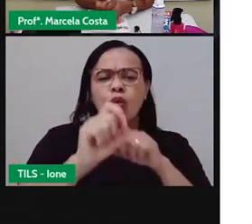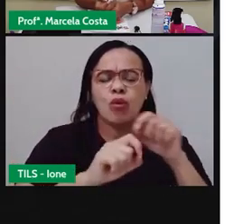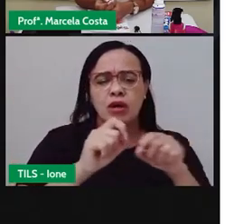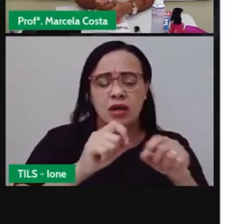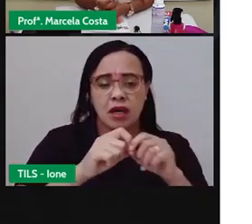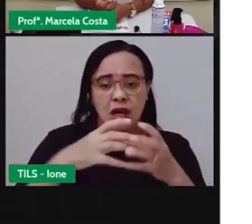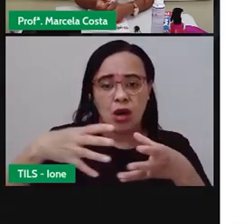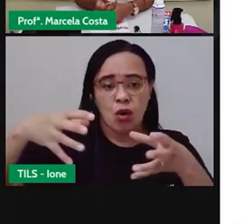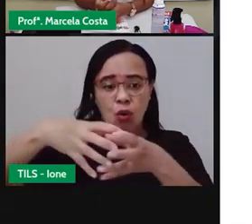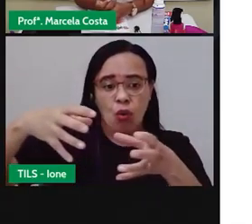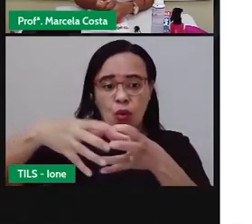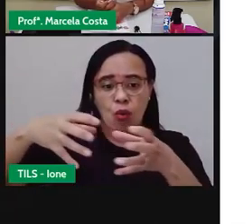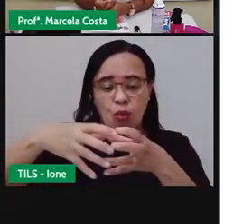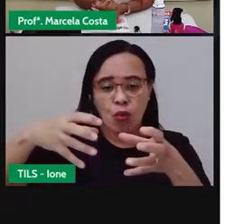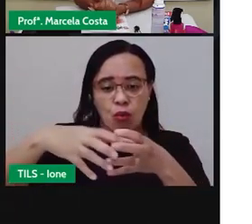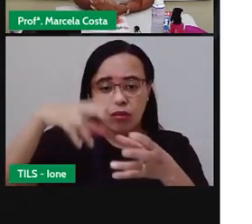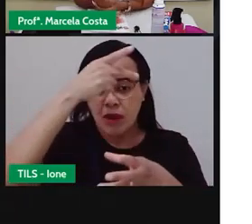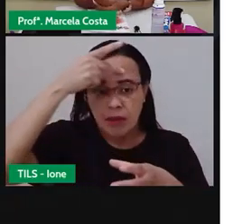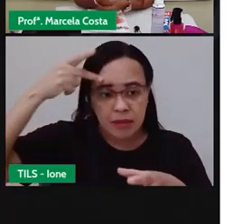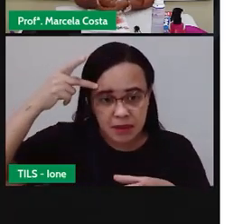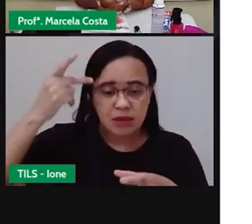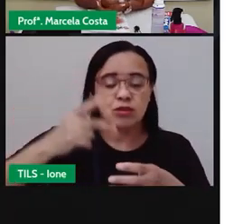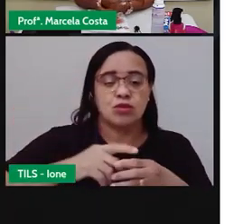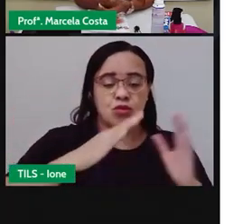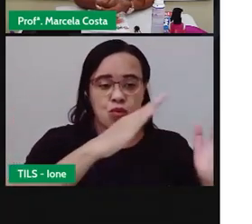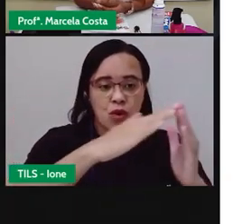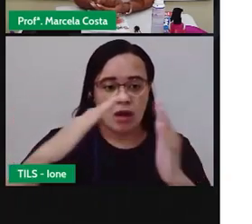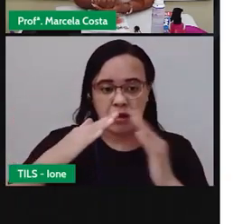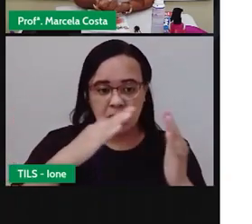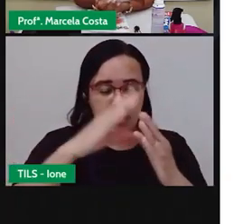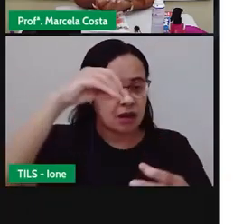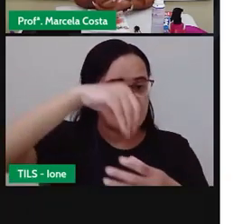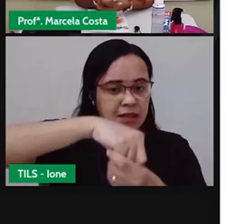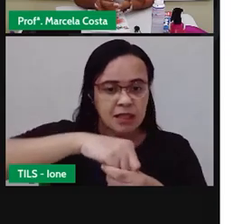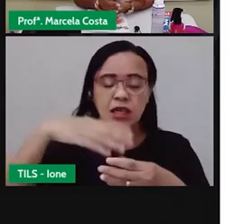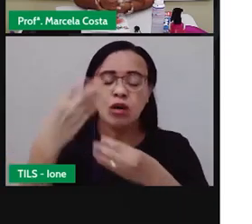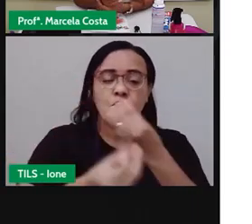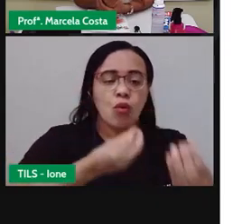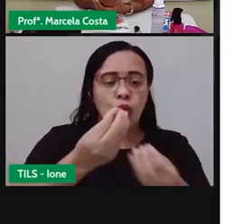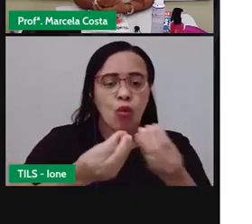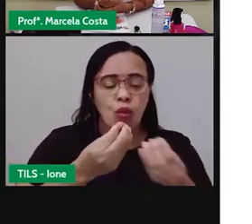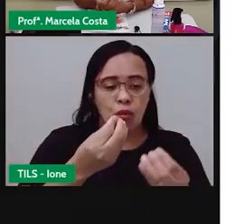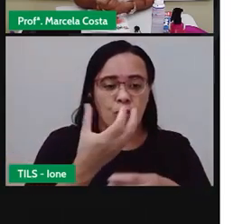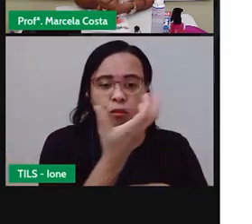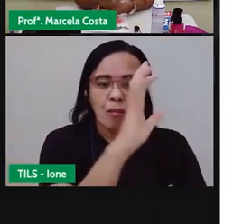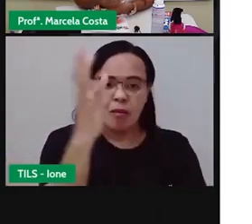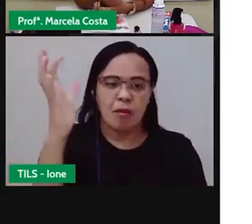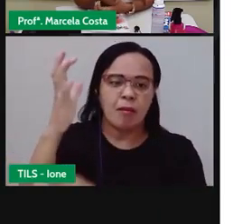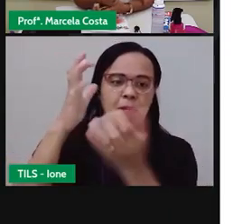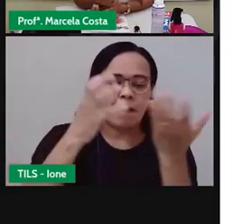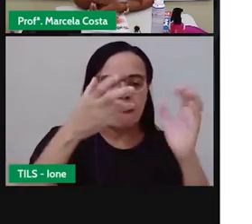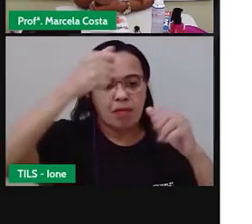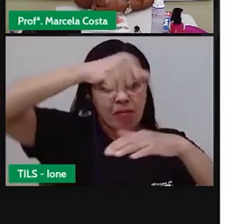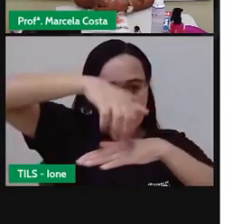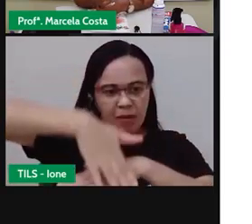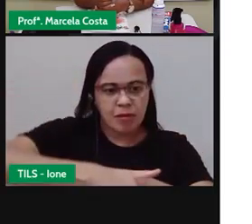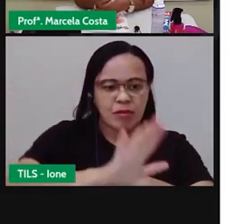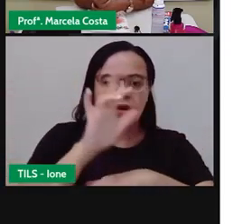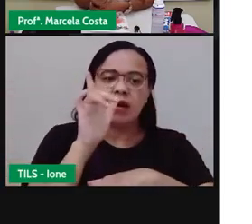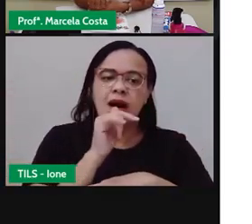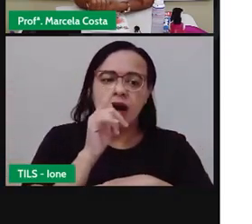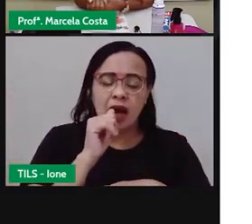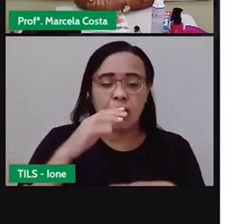comunidade no meio ambiente. Então, com essa aula, você vai aprender a reconhecer